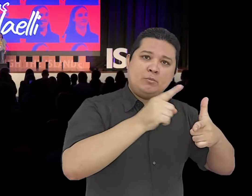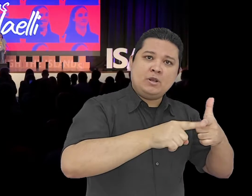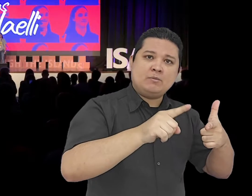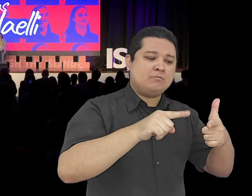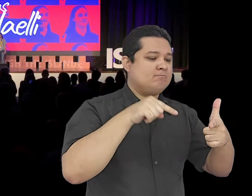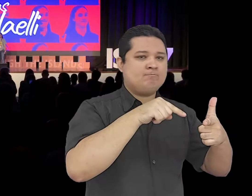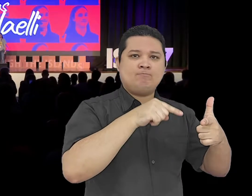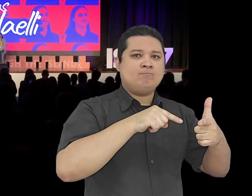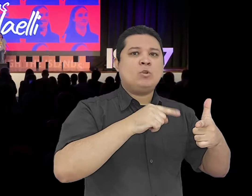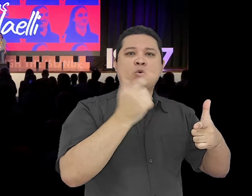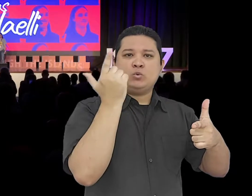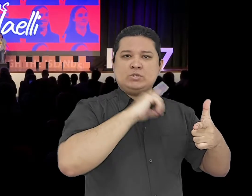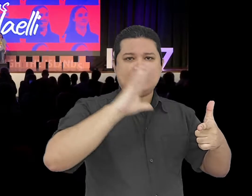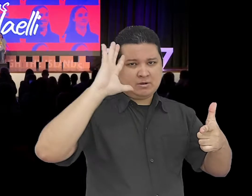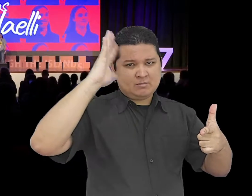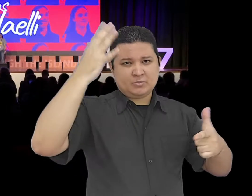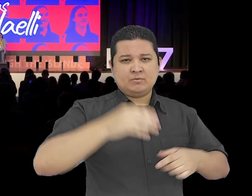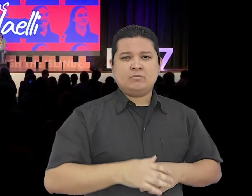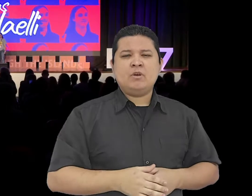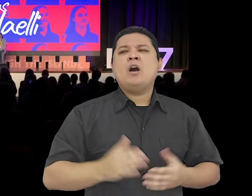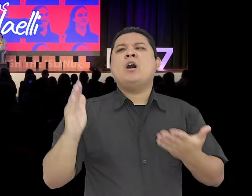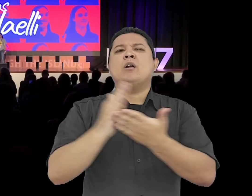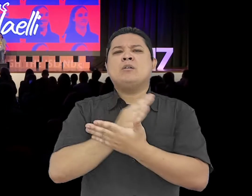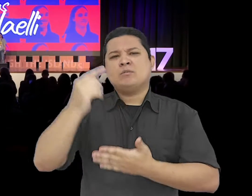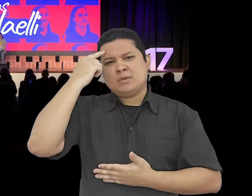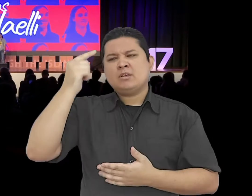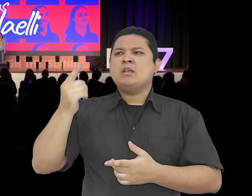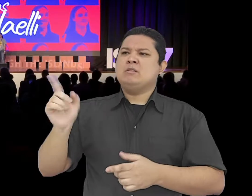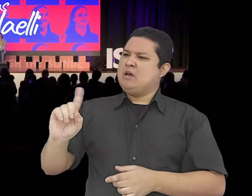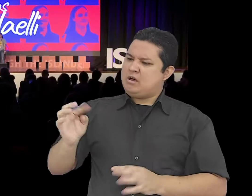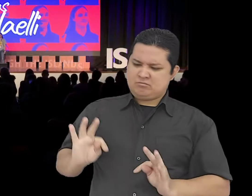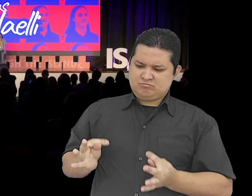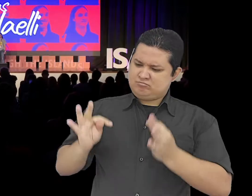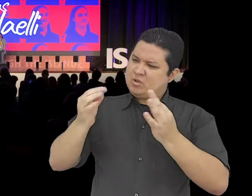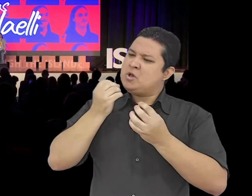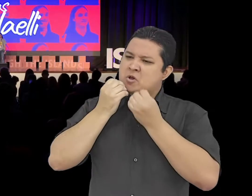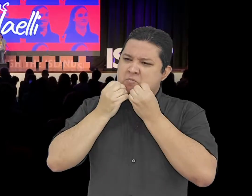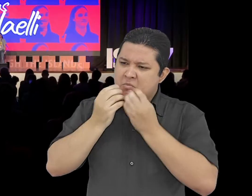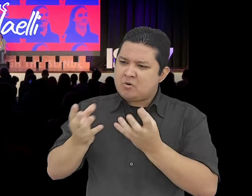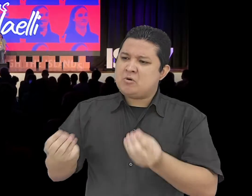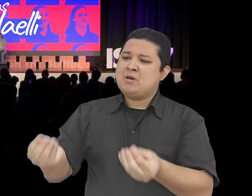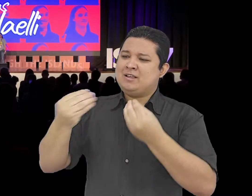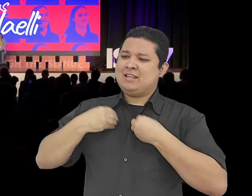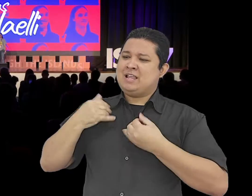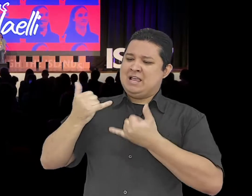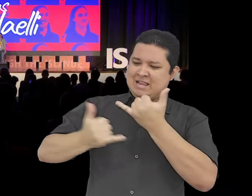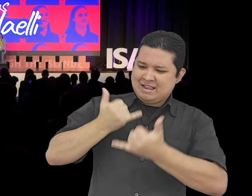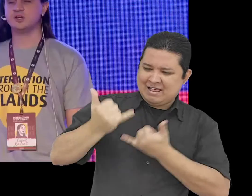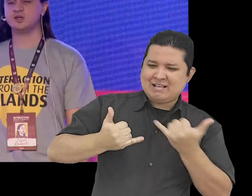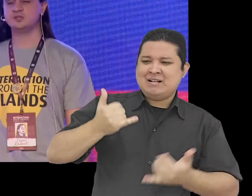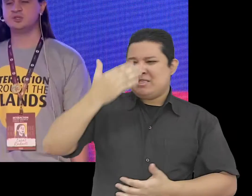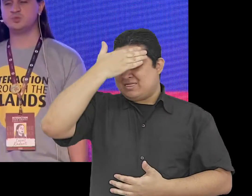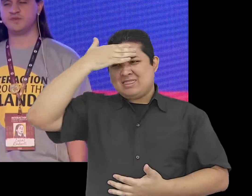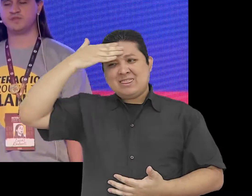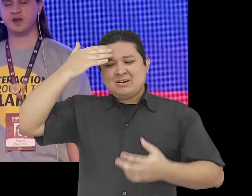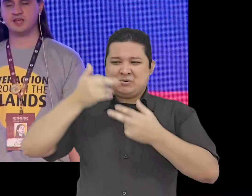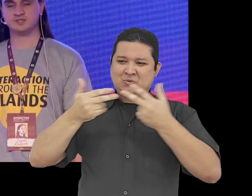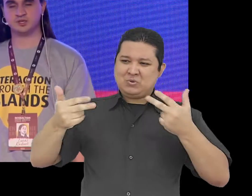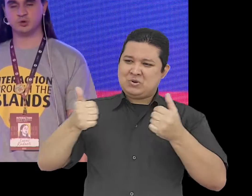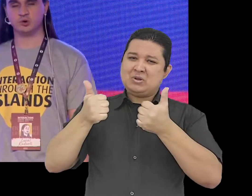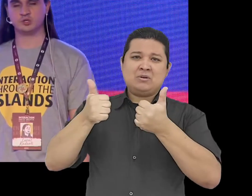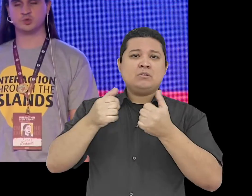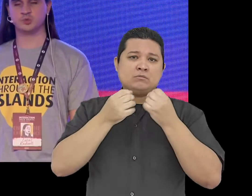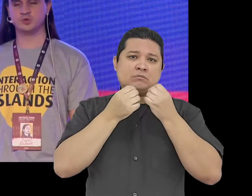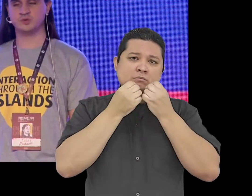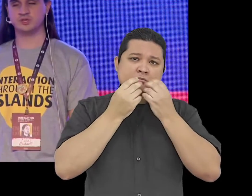assim, entretenimento, tudo bem, mas é um problema. Talvez estava faltando entretenimento, está resolvendo um problema. E a tecnologia, existe uma